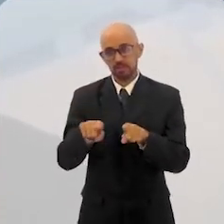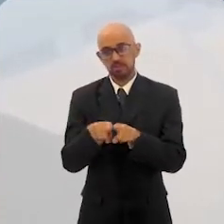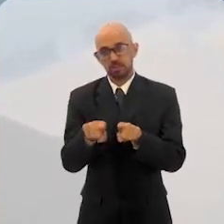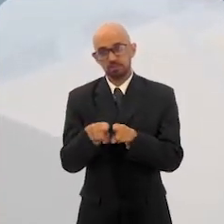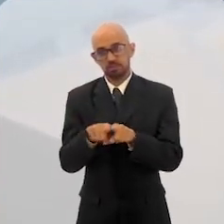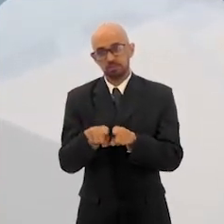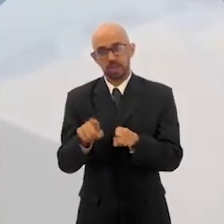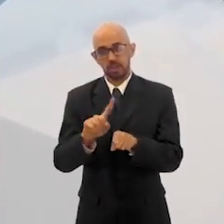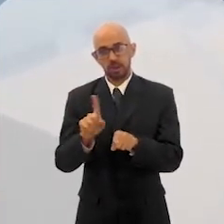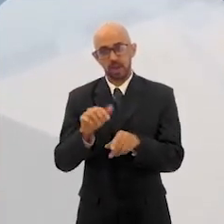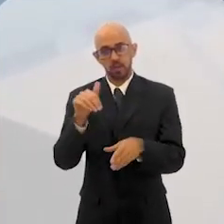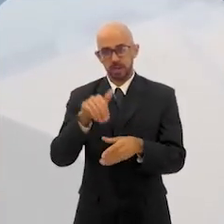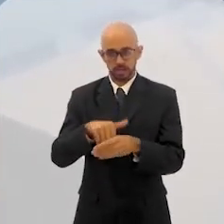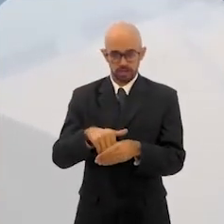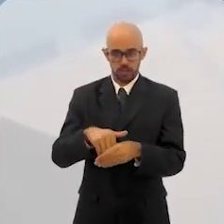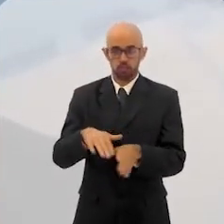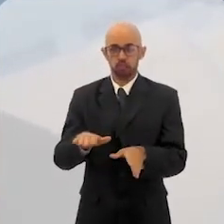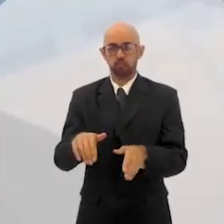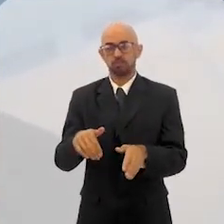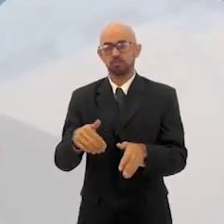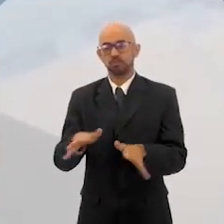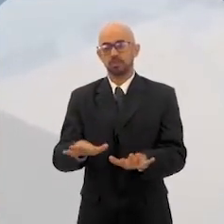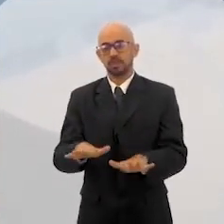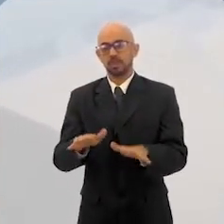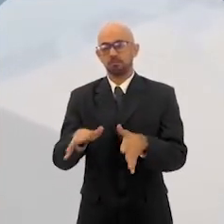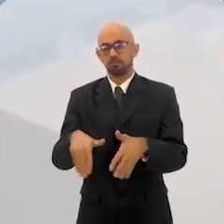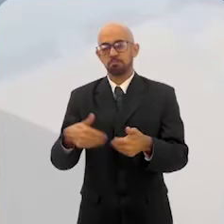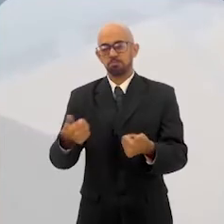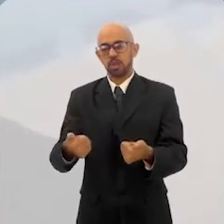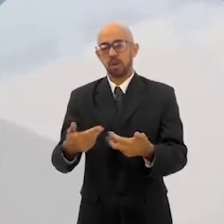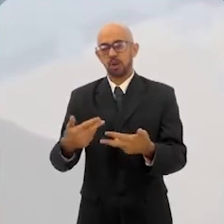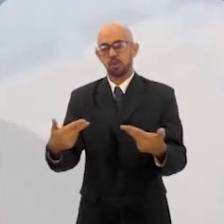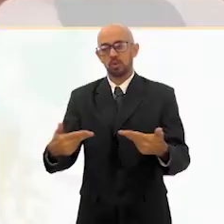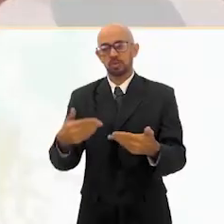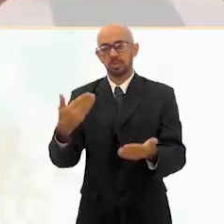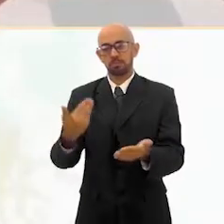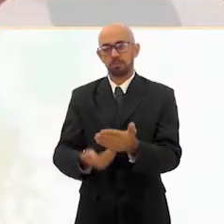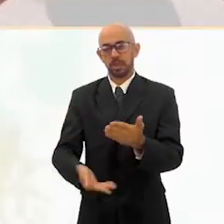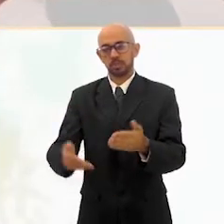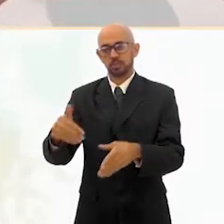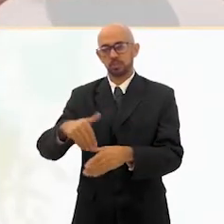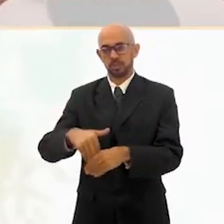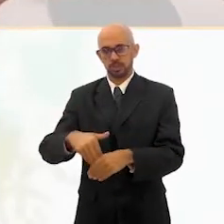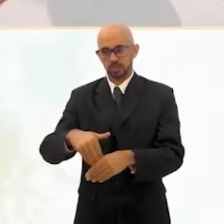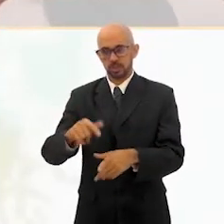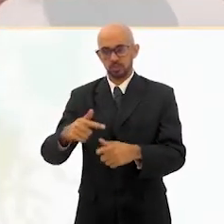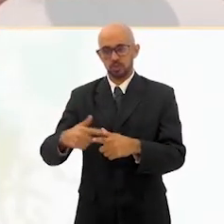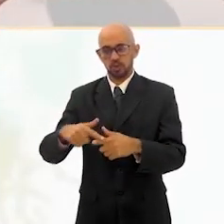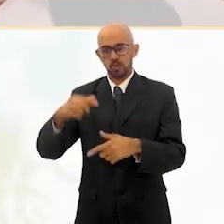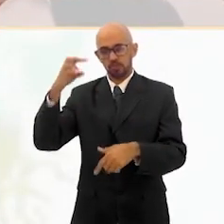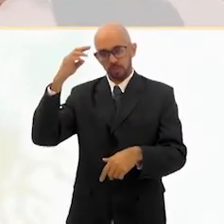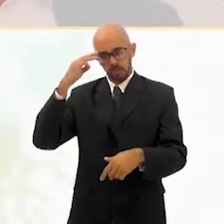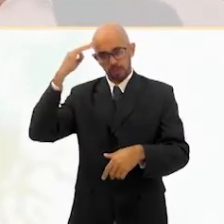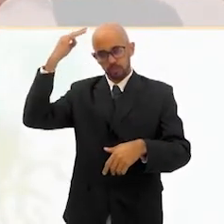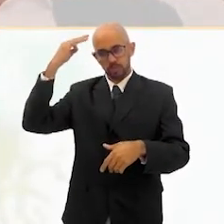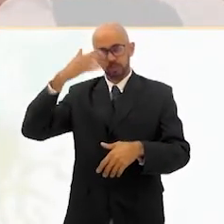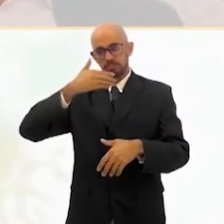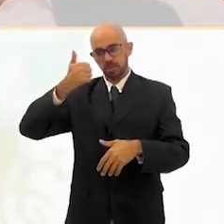uma não eleição. Mas a melhor coisa da vida foi eu ter perdido aquela eleição, porque eu acho que deu um Por quê? amadurecimento muito